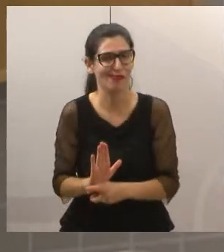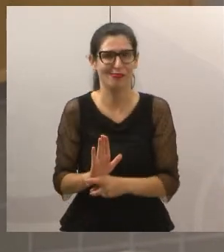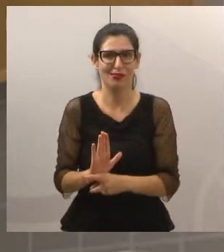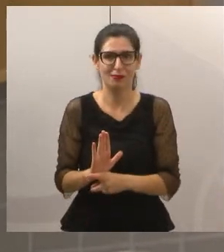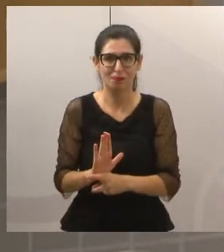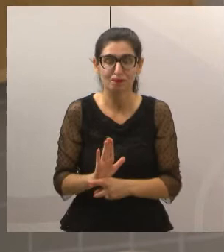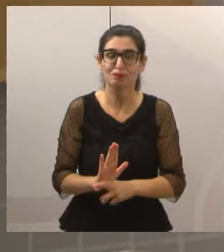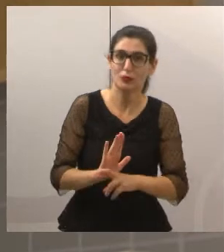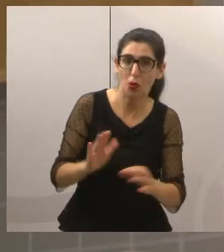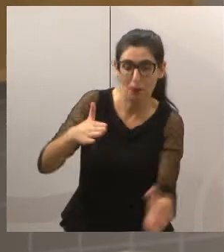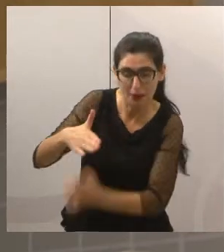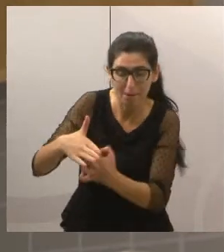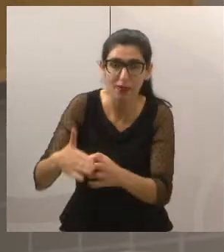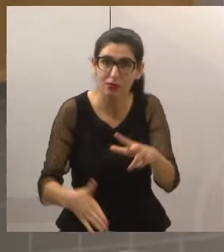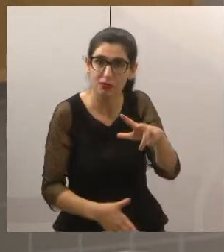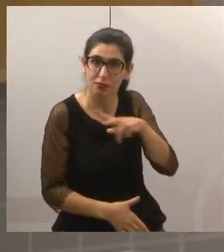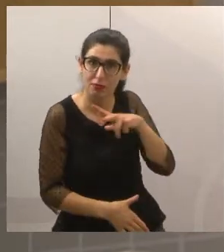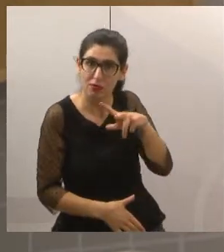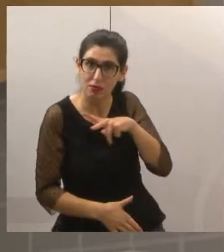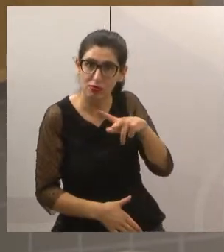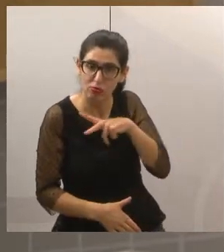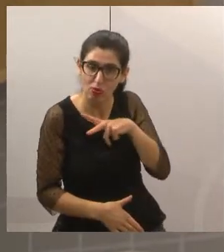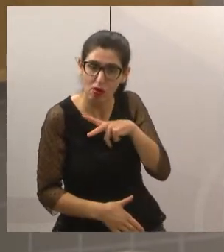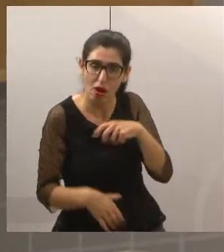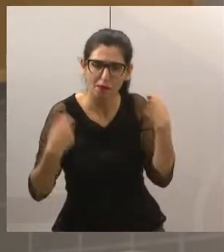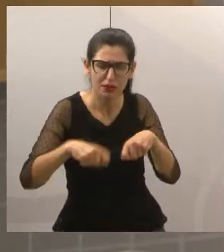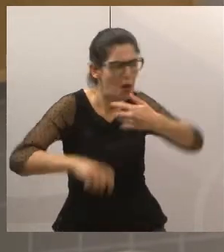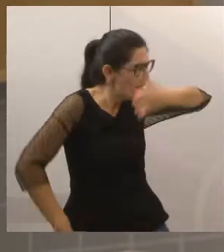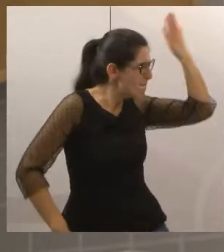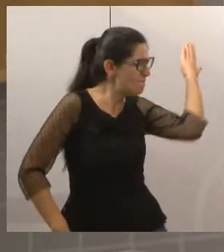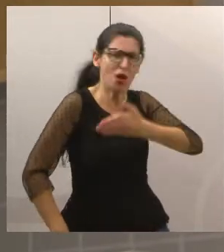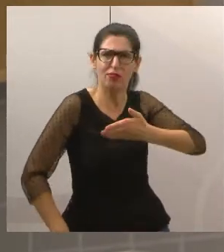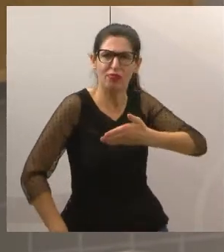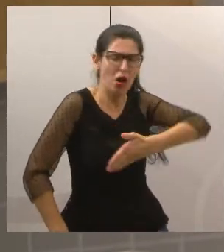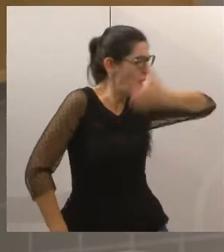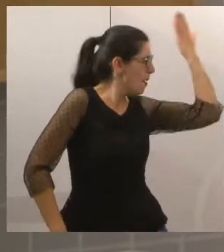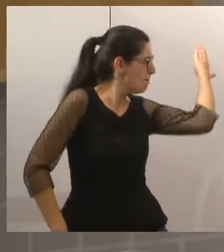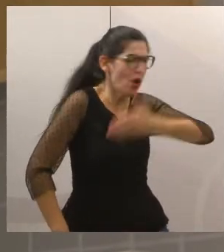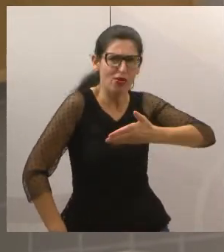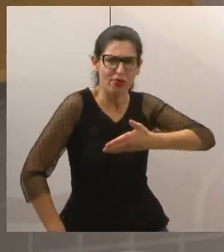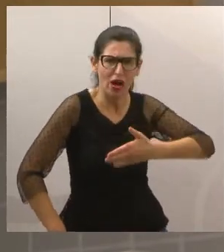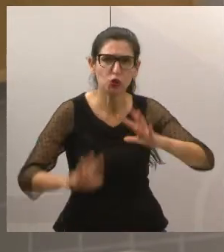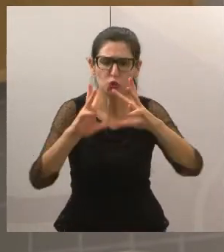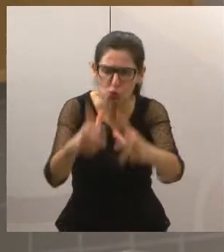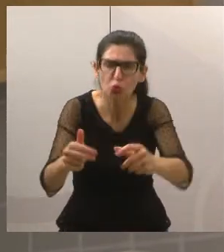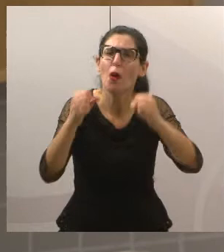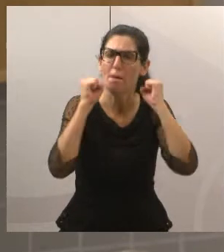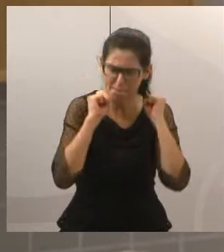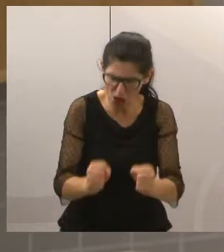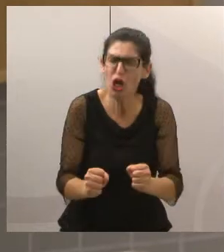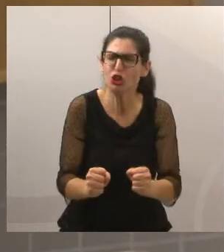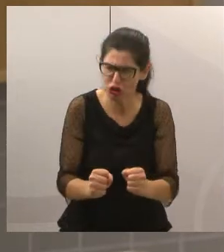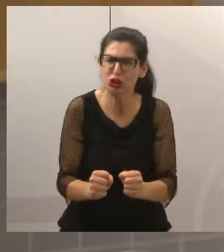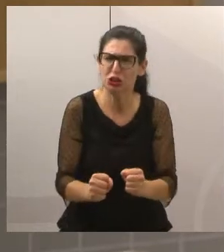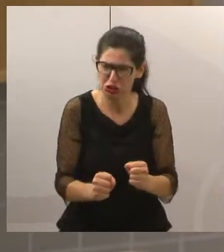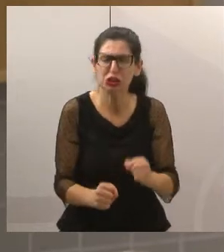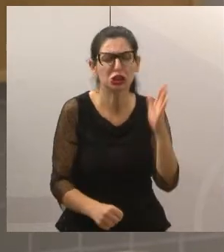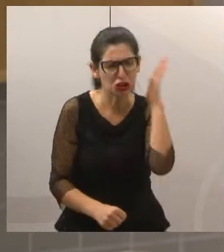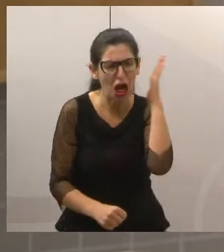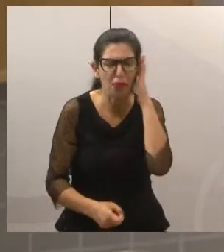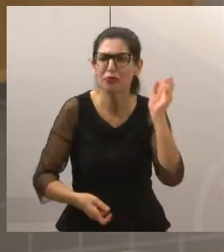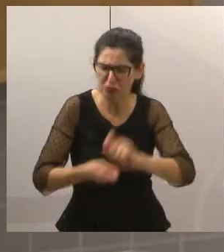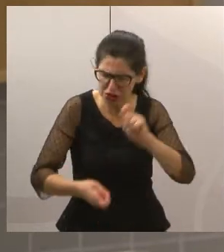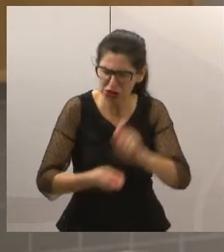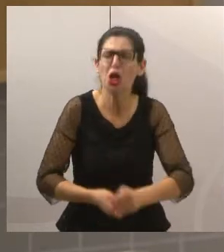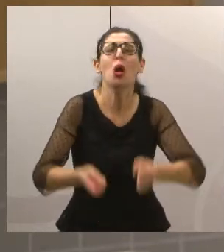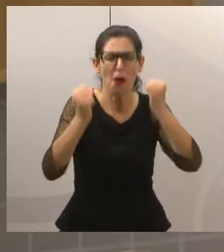na licitação, ela tem que demonstrar know-how suficiente, né, mostrar conhecimento suficiente para executar a obra,